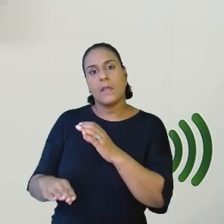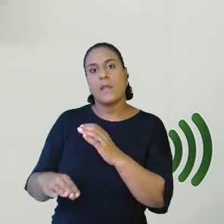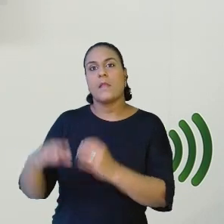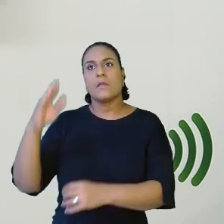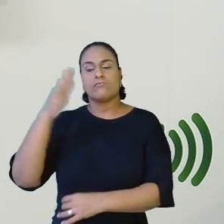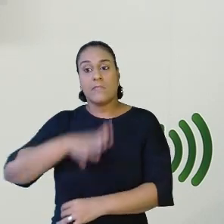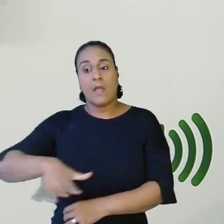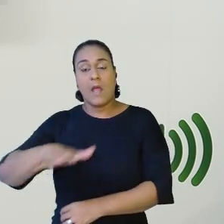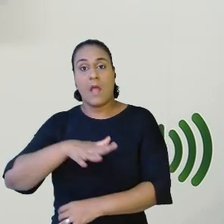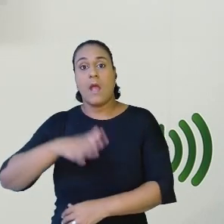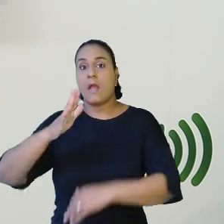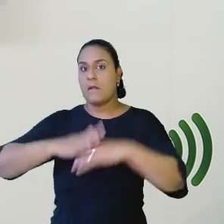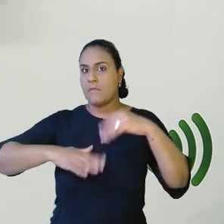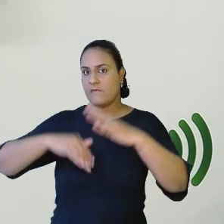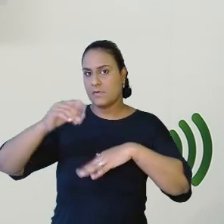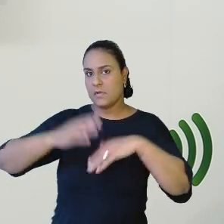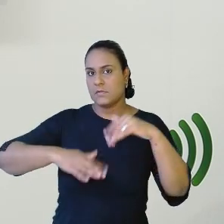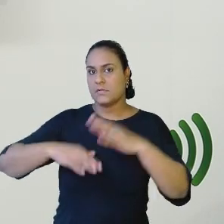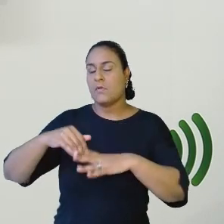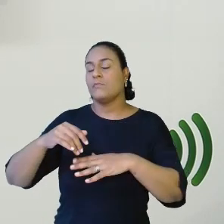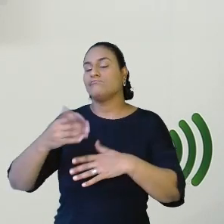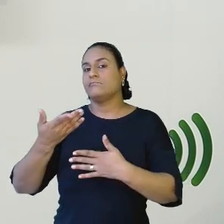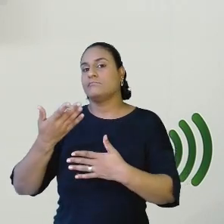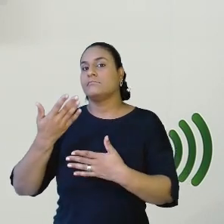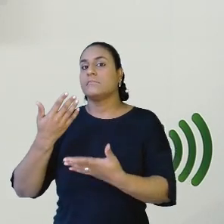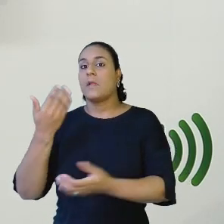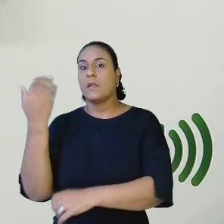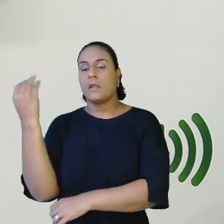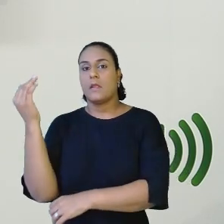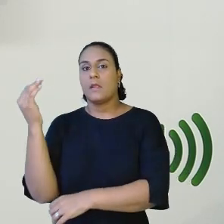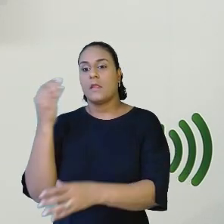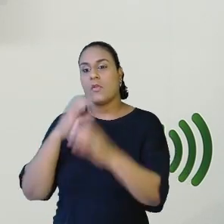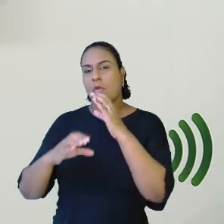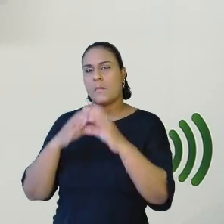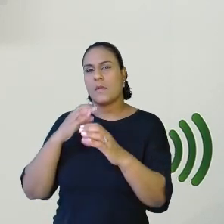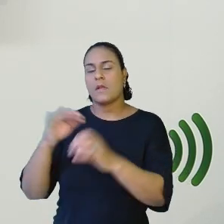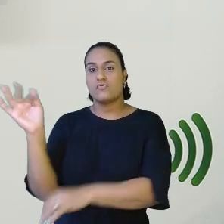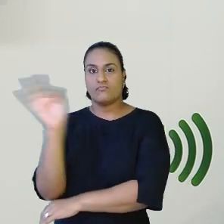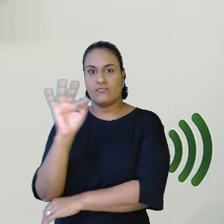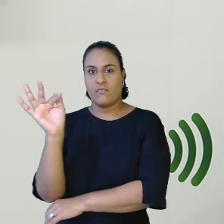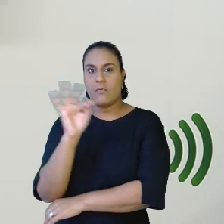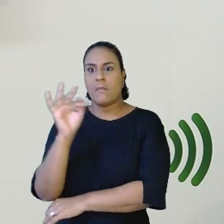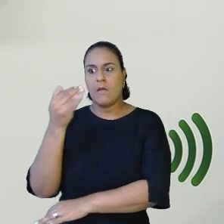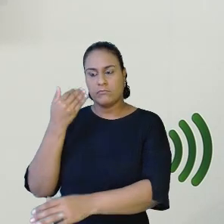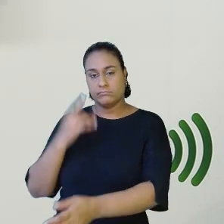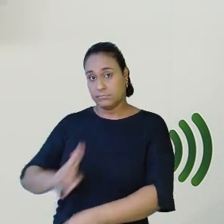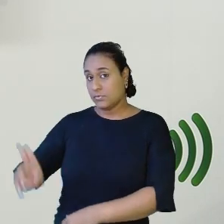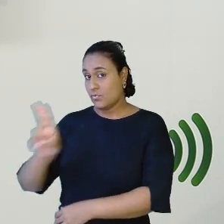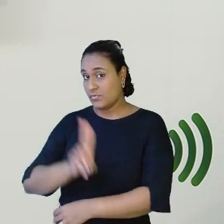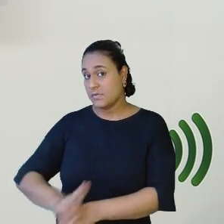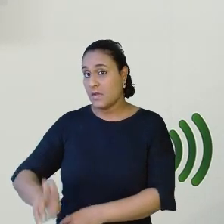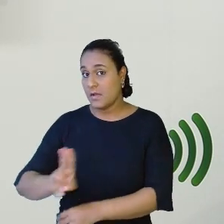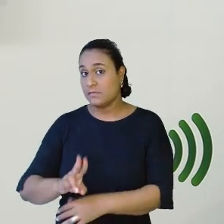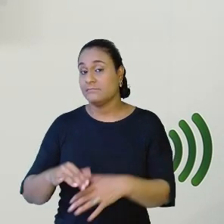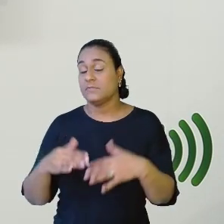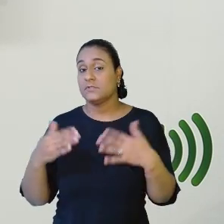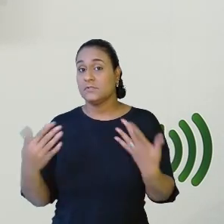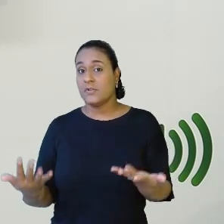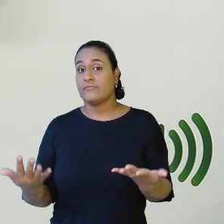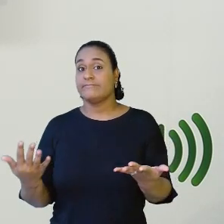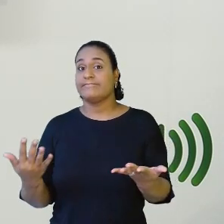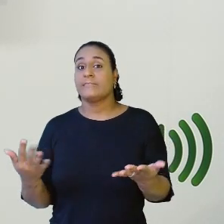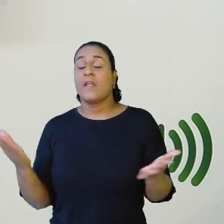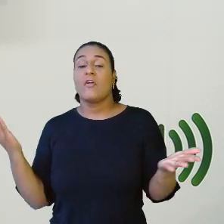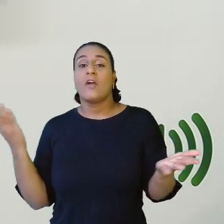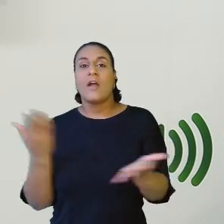nos meios formais de trocas de mensagem, de trocas de informação. Então, acho que a gente vai chegando ao final de